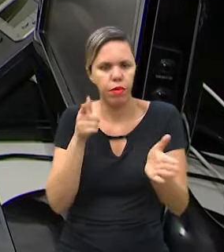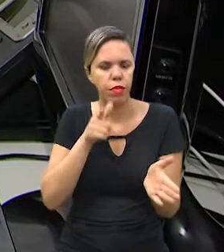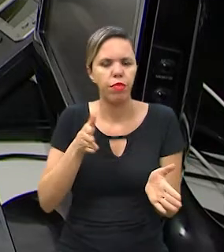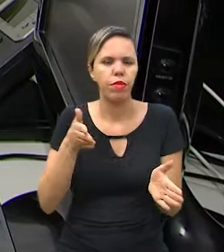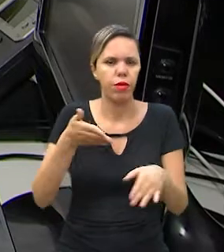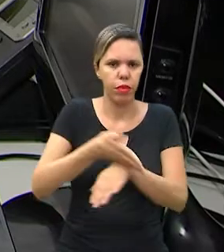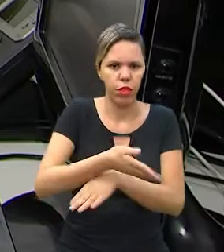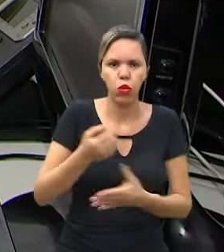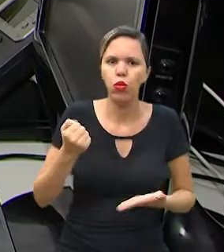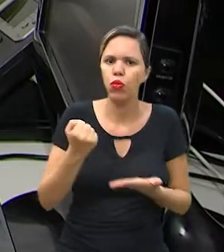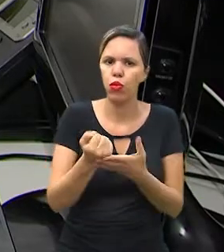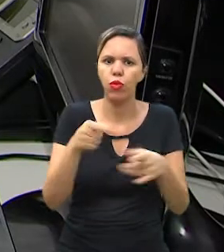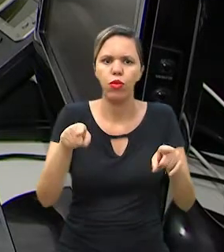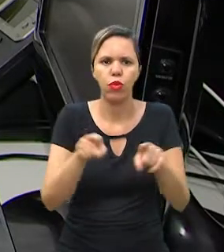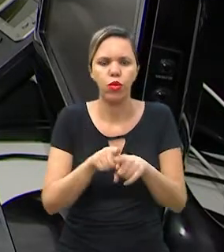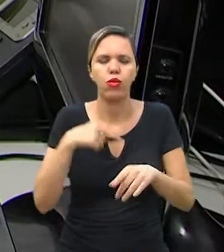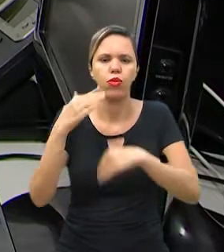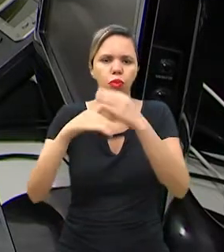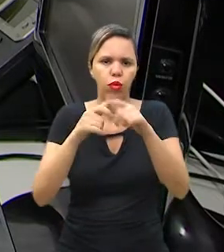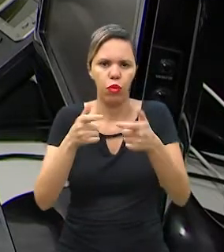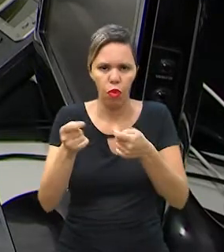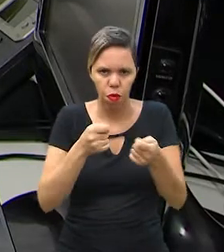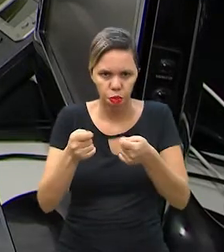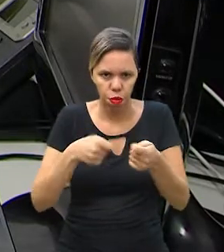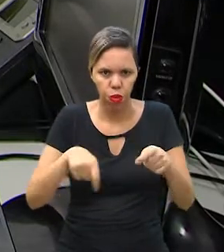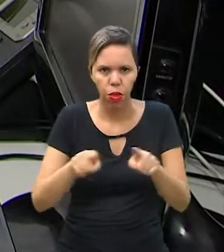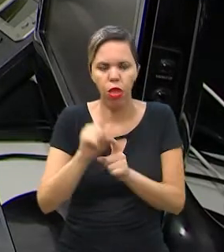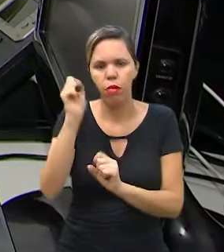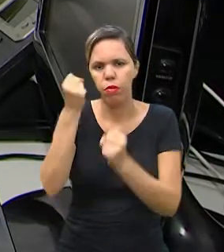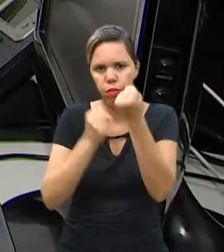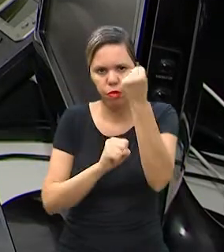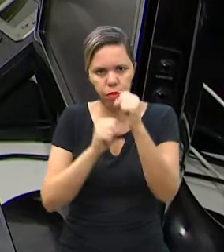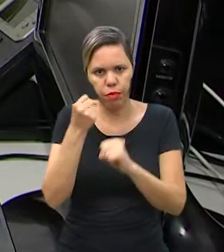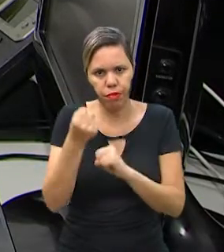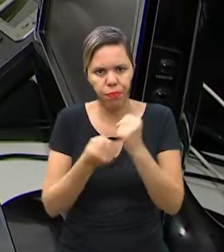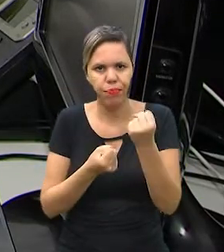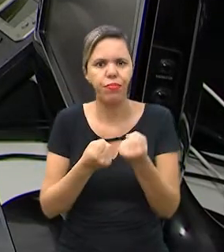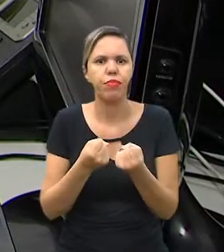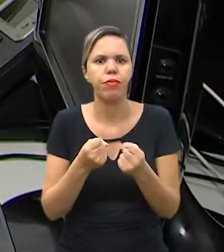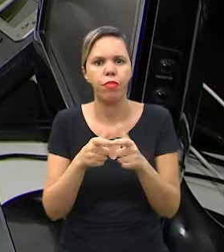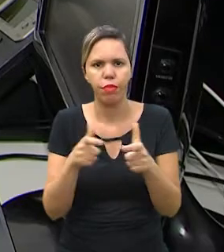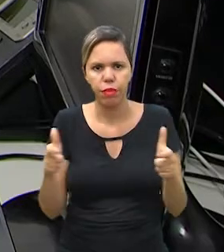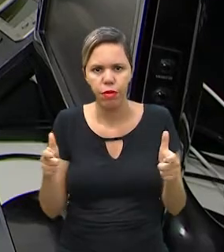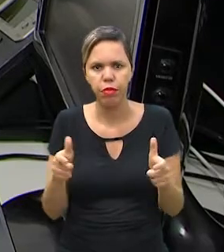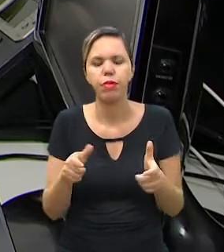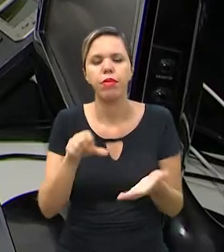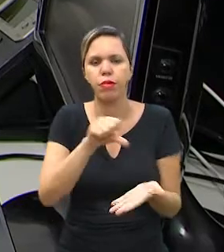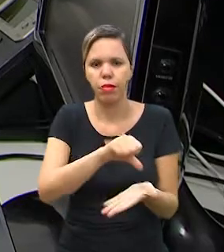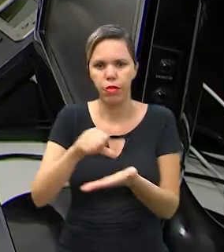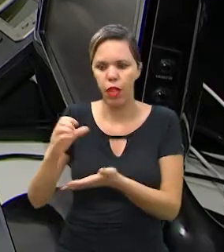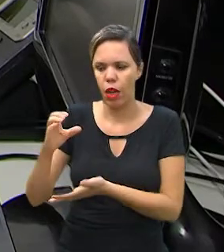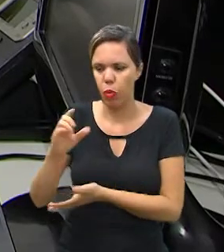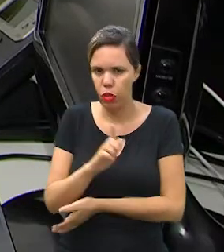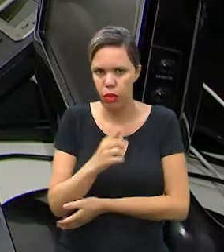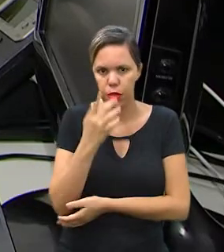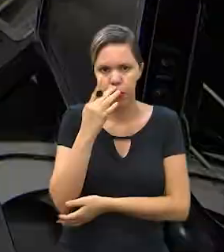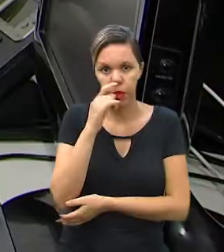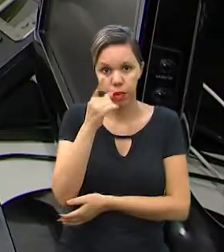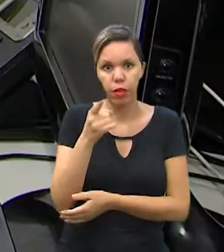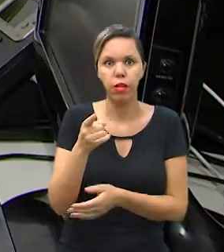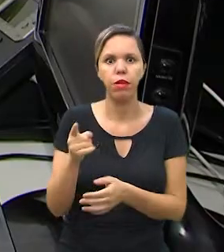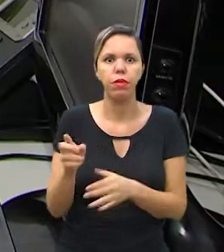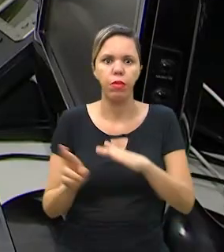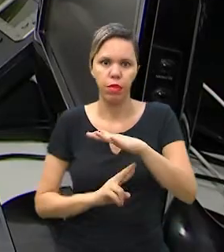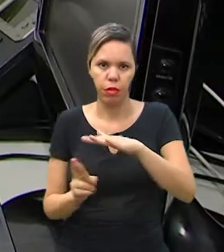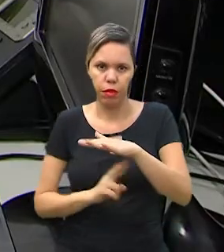esses acessos é ajudaria também no desenvolvimento econômico e industrial da elevação dos distritos Campo Grande e Ouro